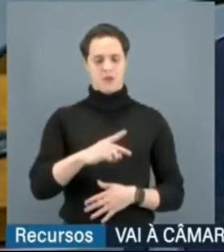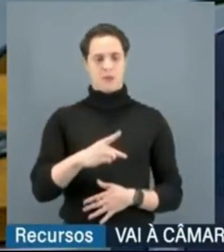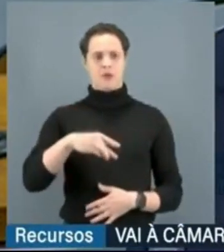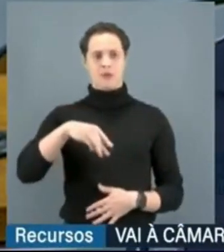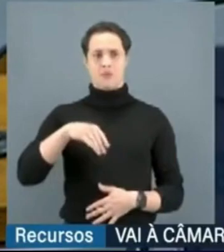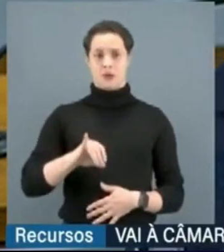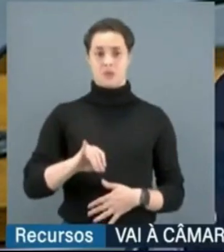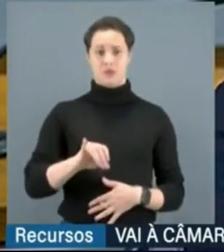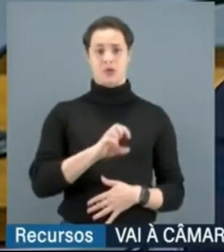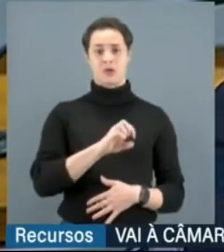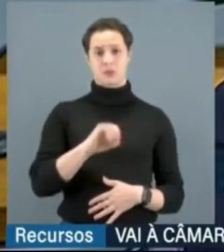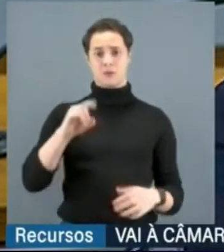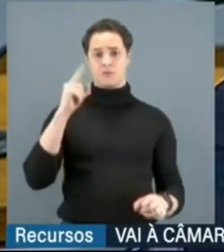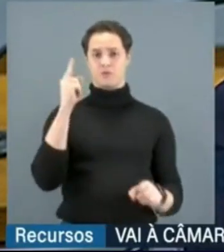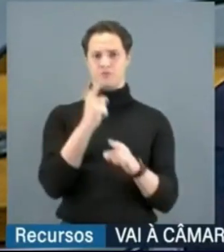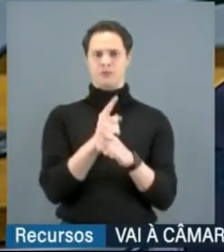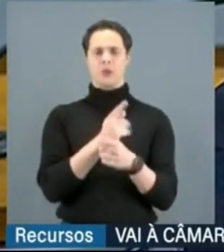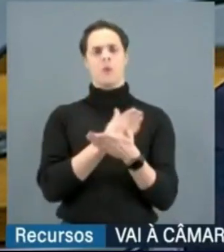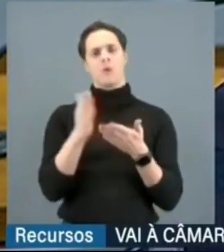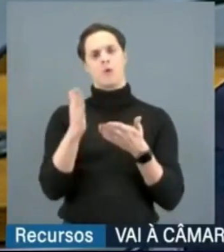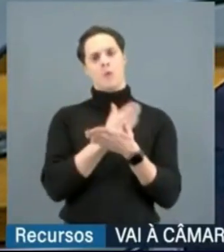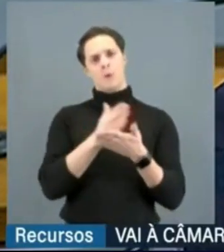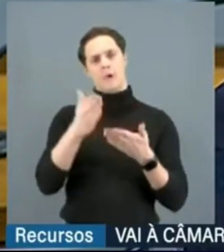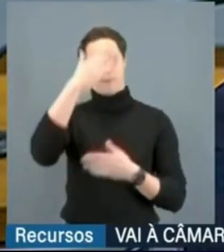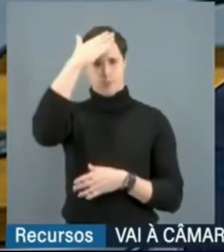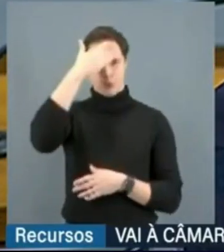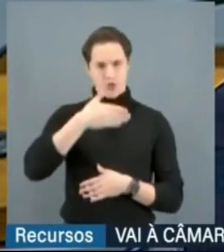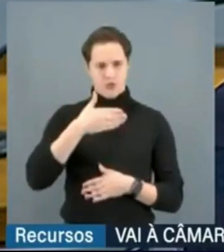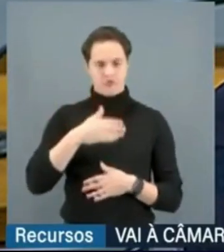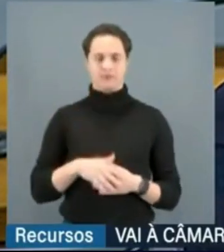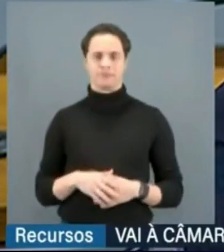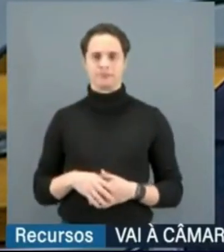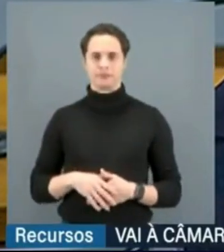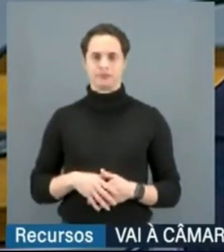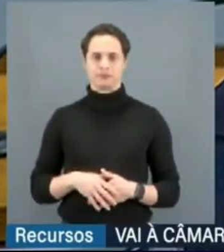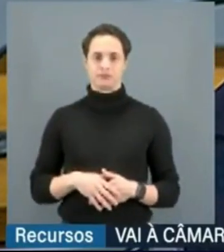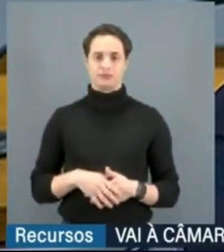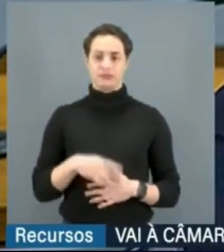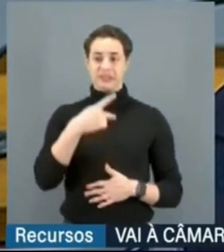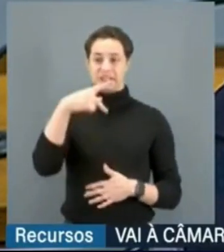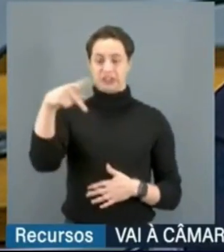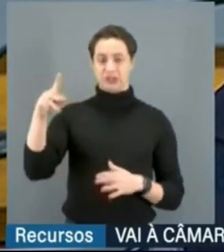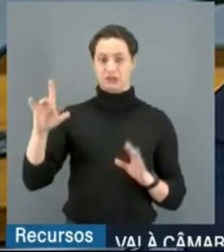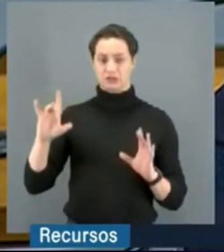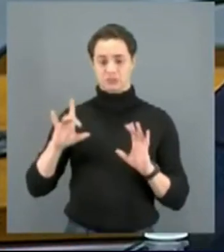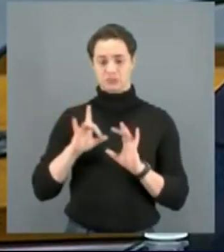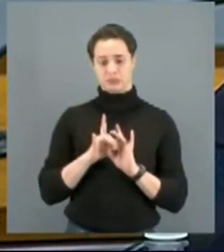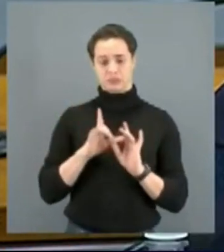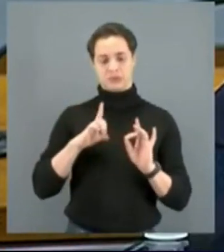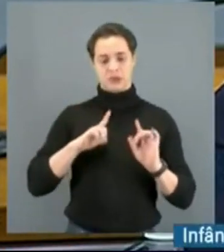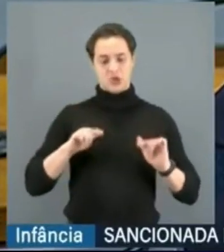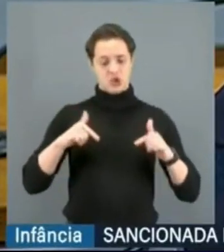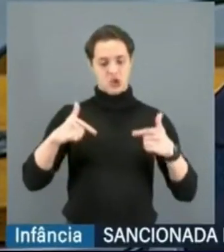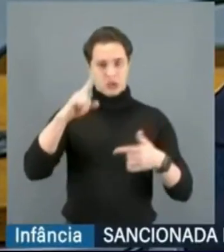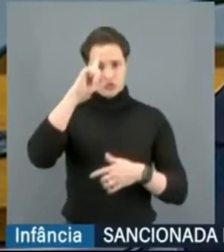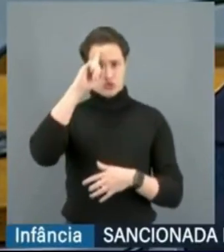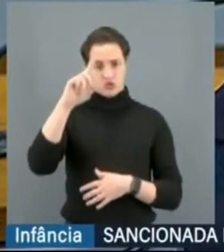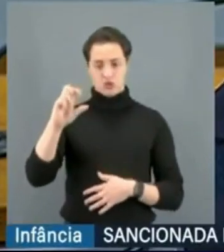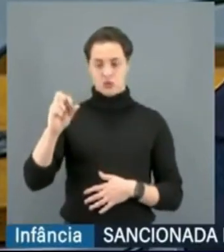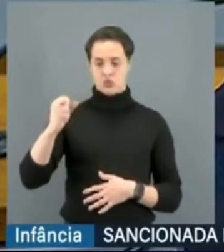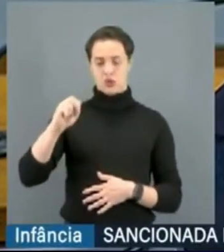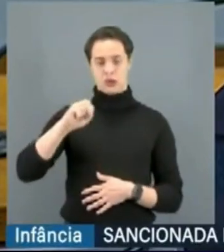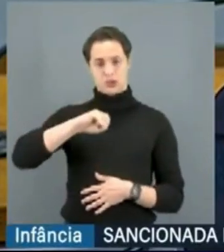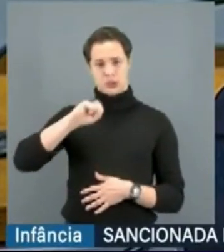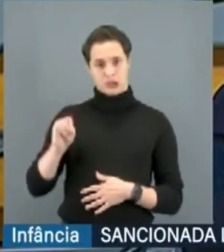e caso sejam descobertas provas de sua vinculação aos atos de 8